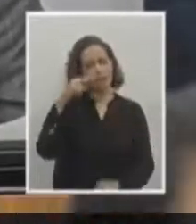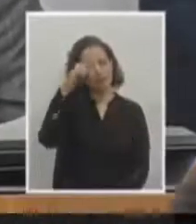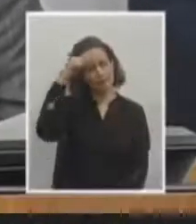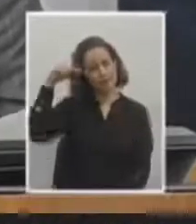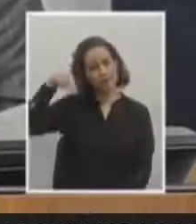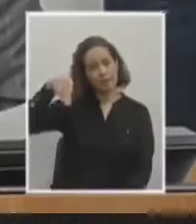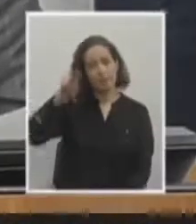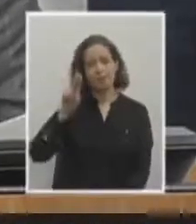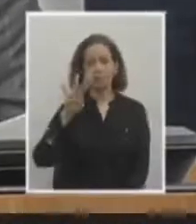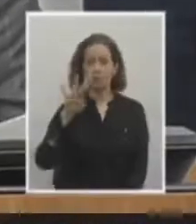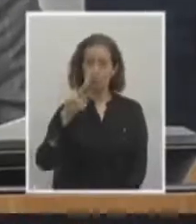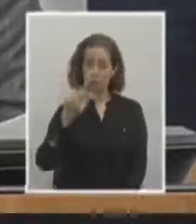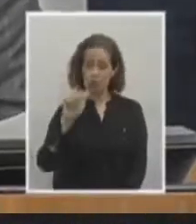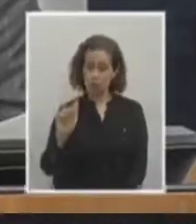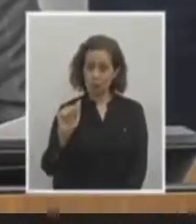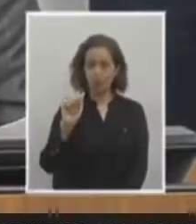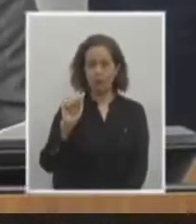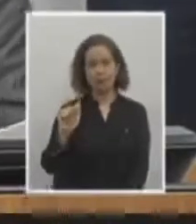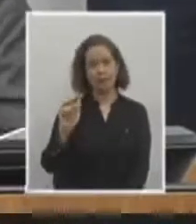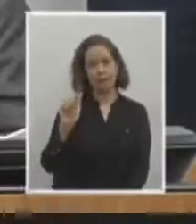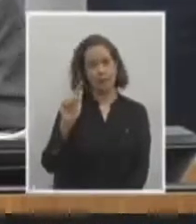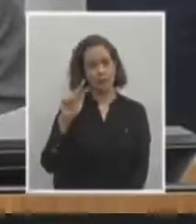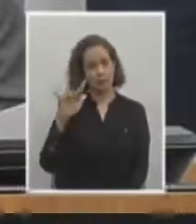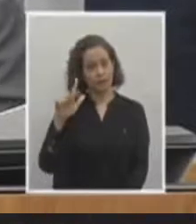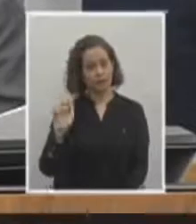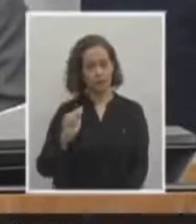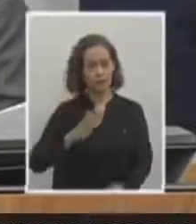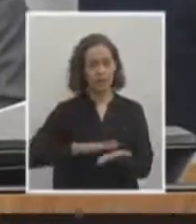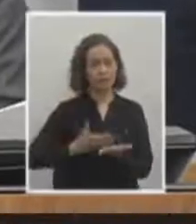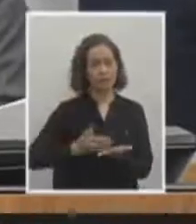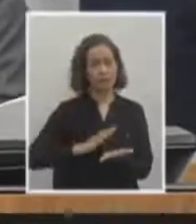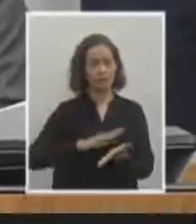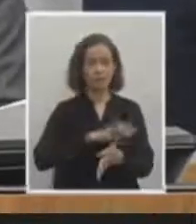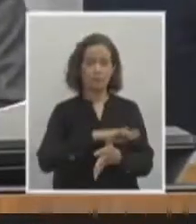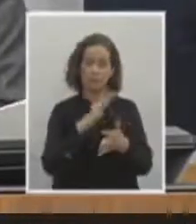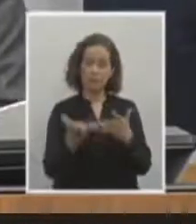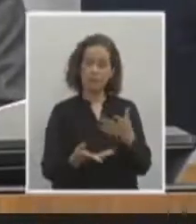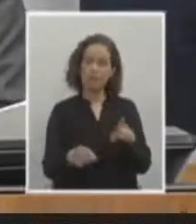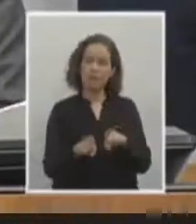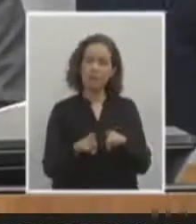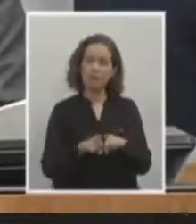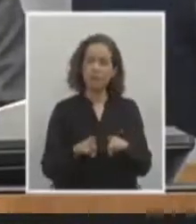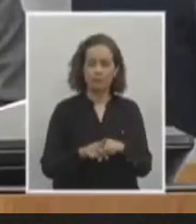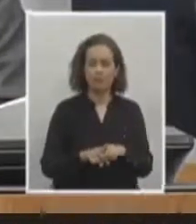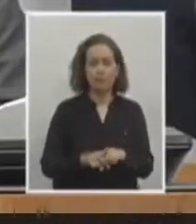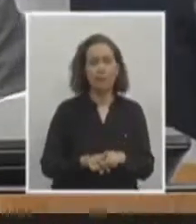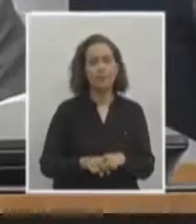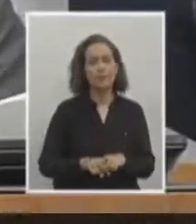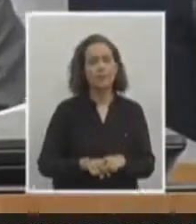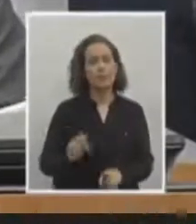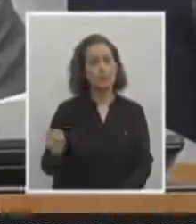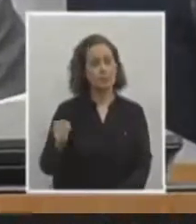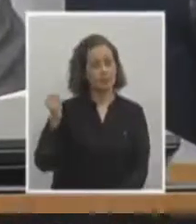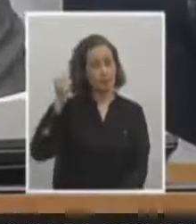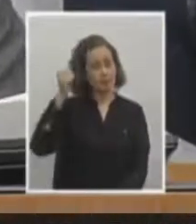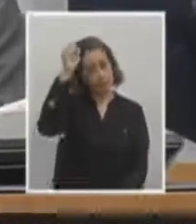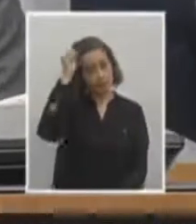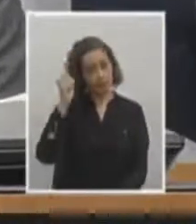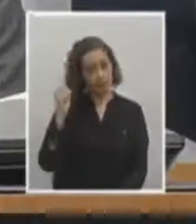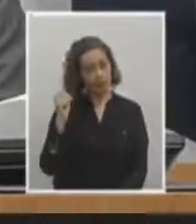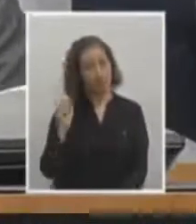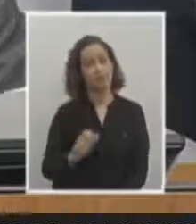Nogueira Cesari, que são nossas intérpretes de Libra, e também a Scarlett Lohane, que está